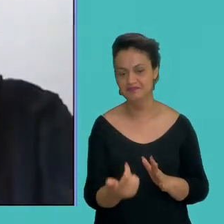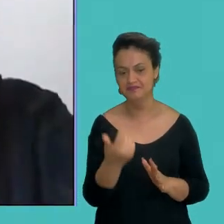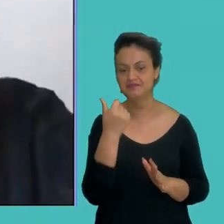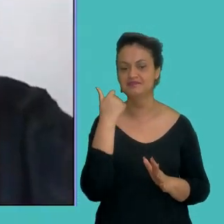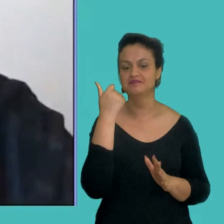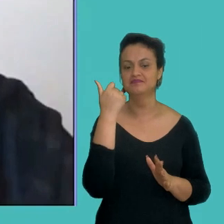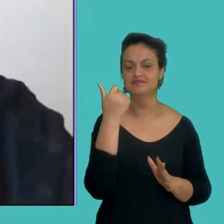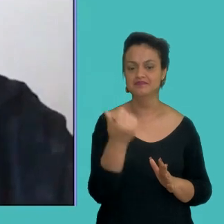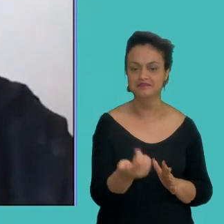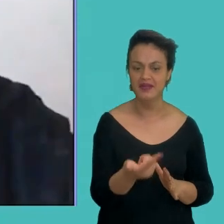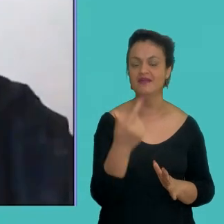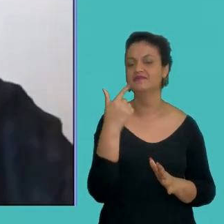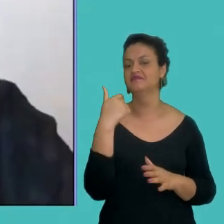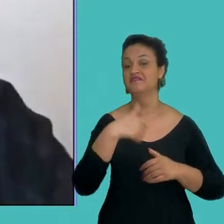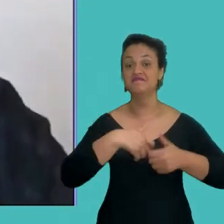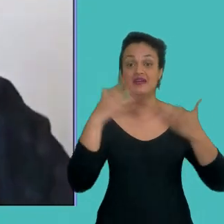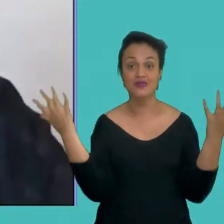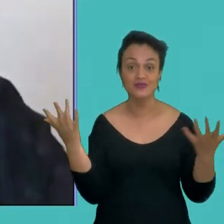Torres Ferreira,